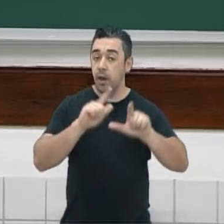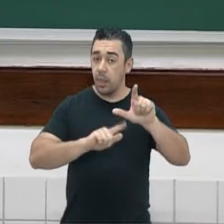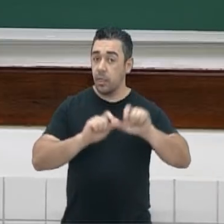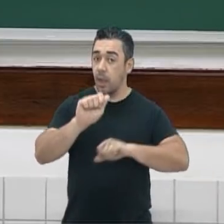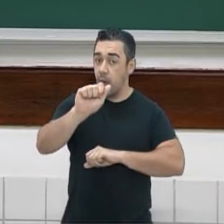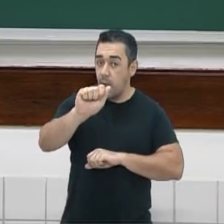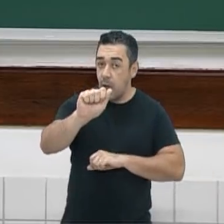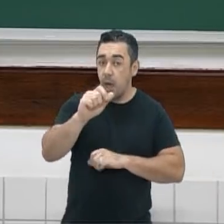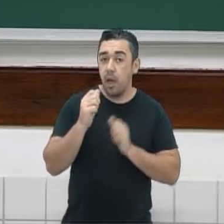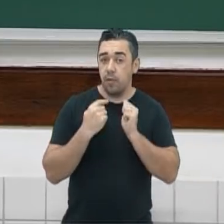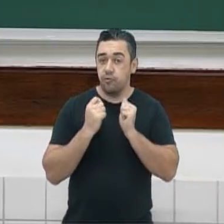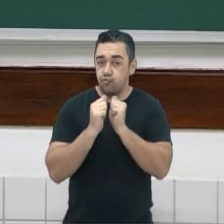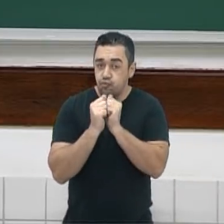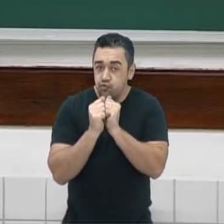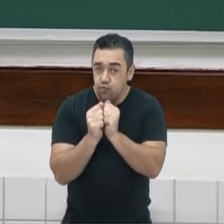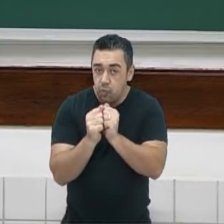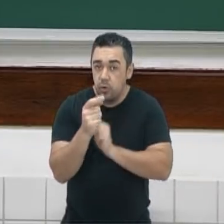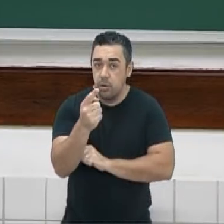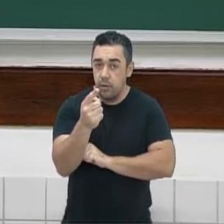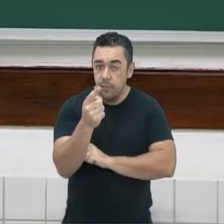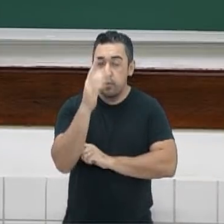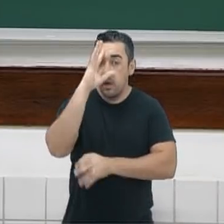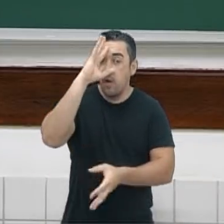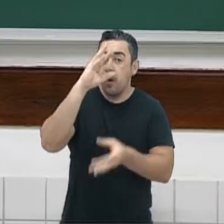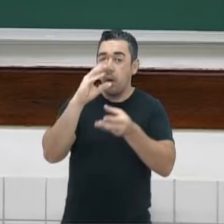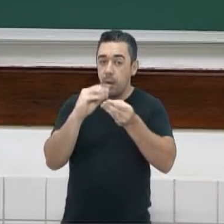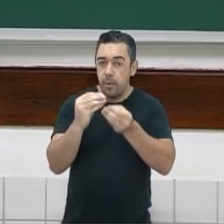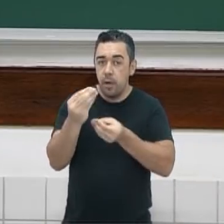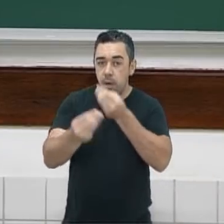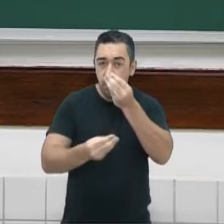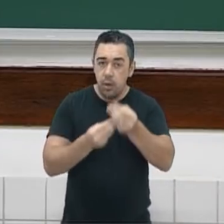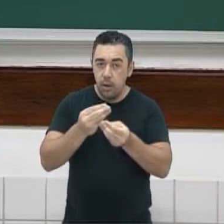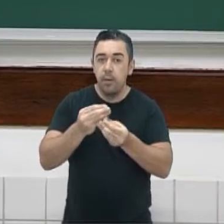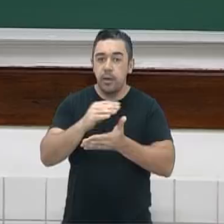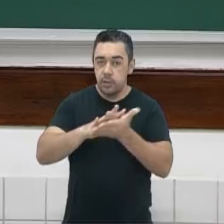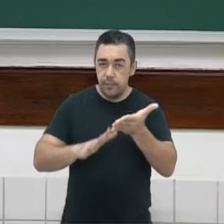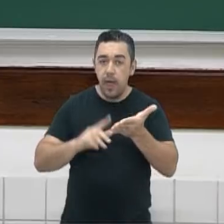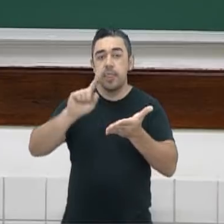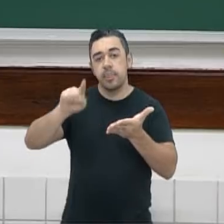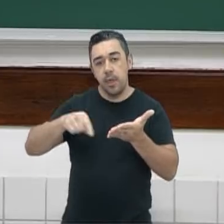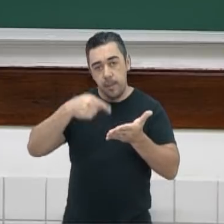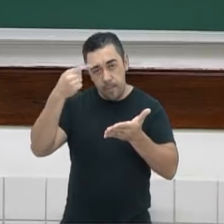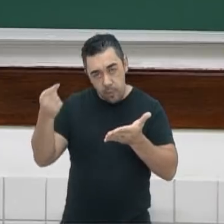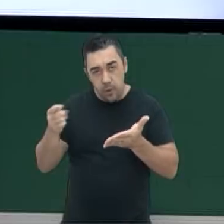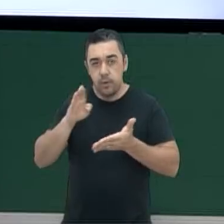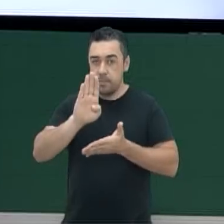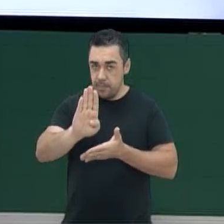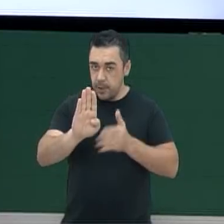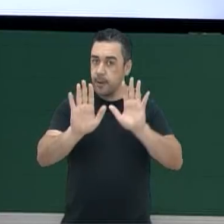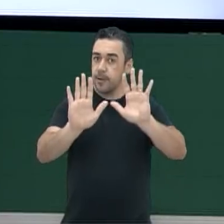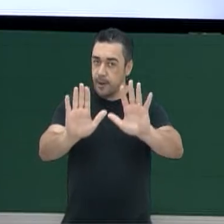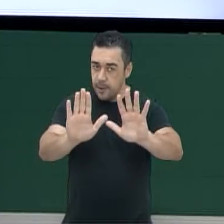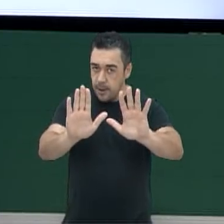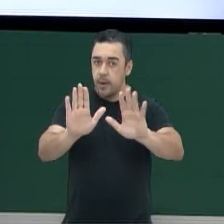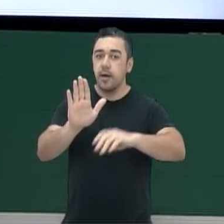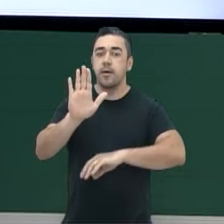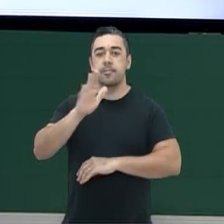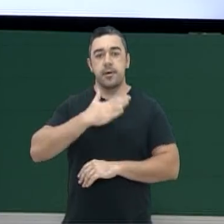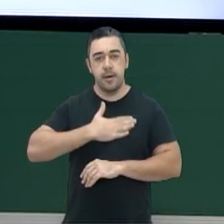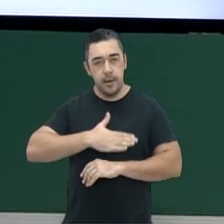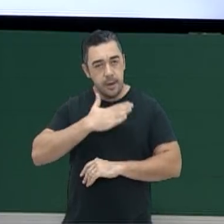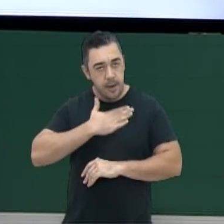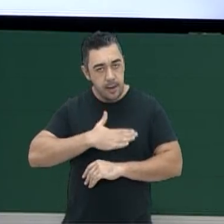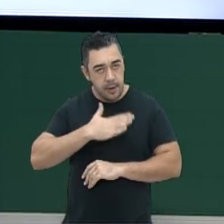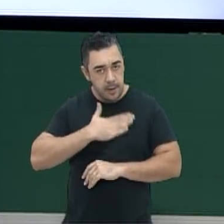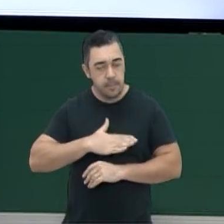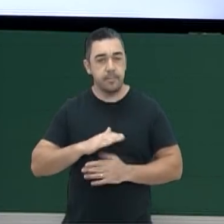para vocês entenderem a ideia do exercício e depois a gente vai para a letra B, tá bom? Vou dar mais um tempinho daí para vocês